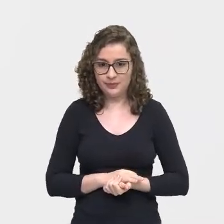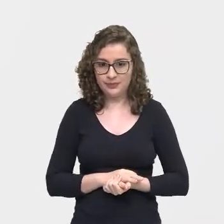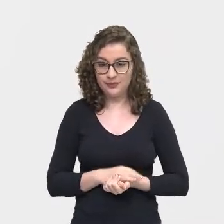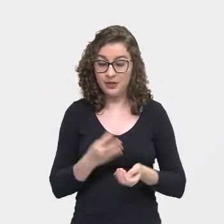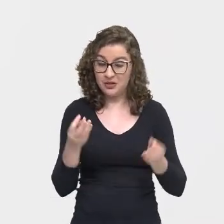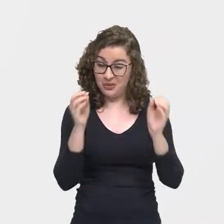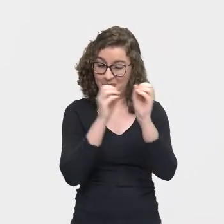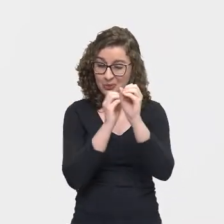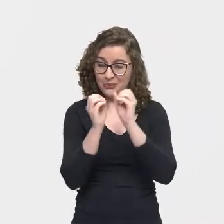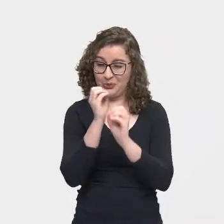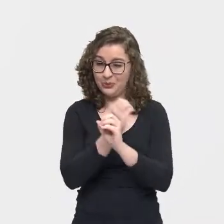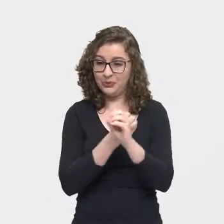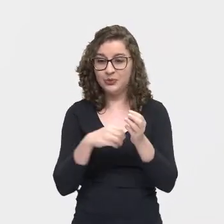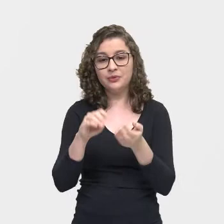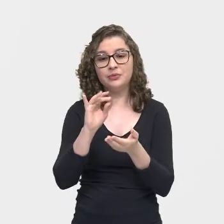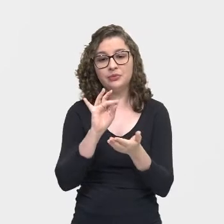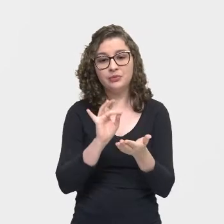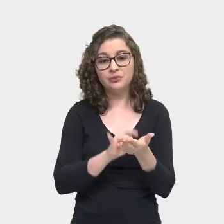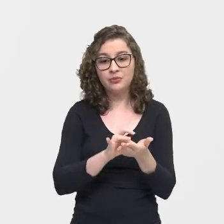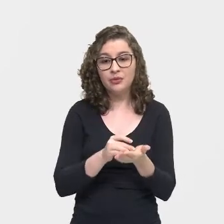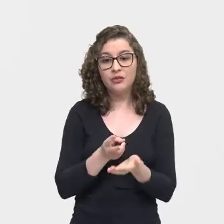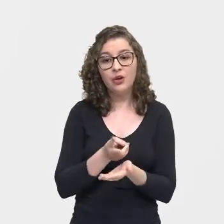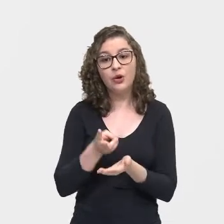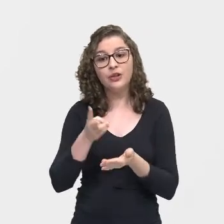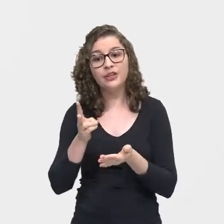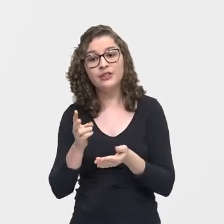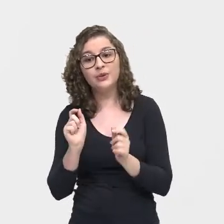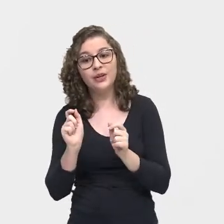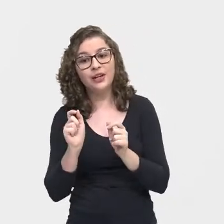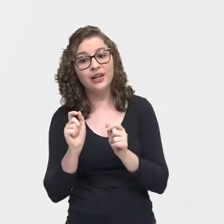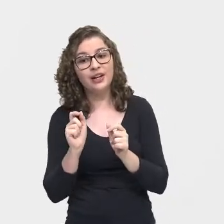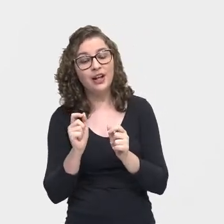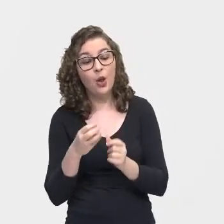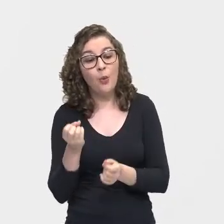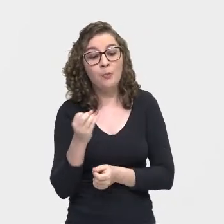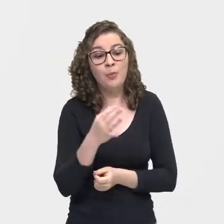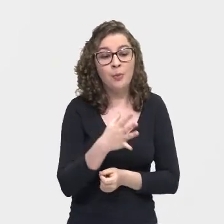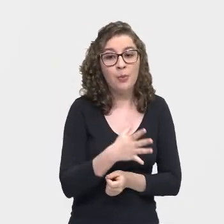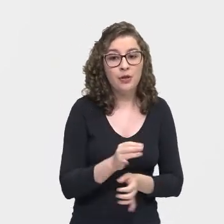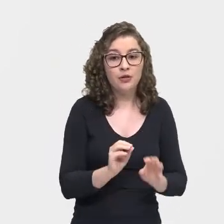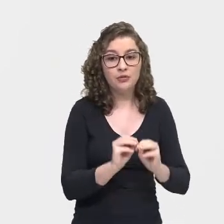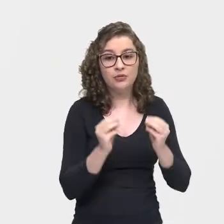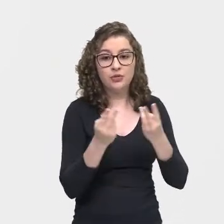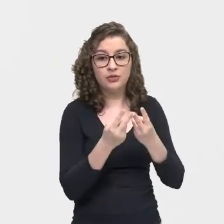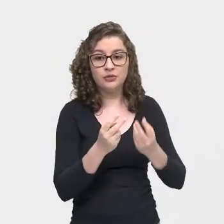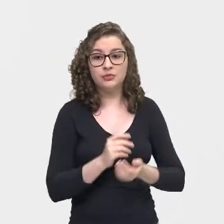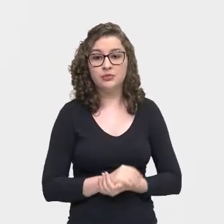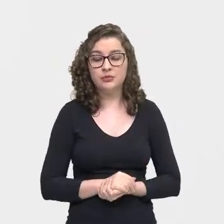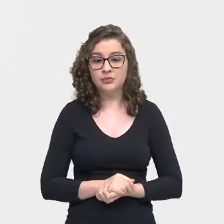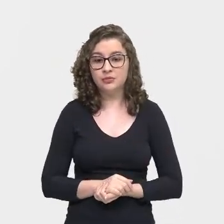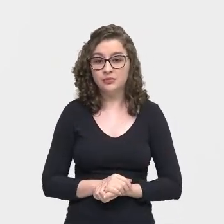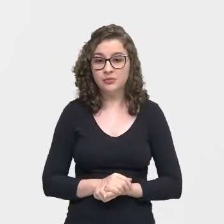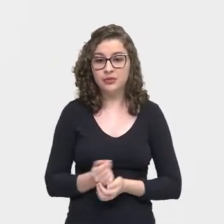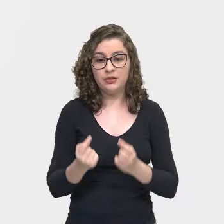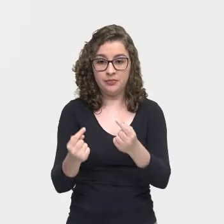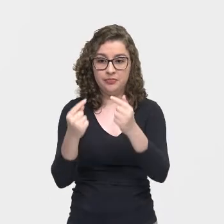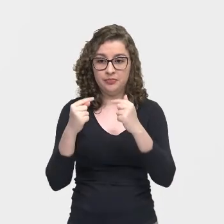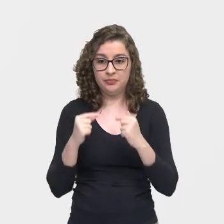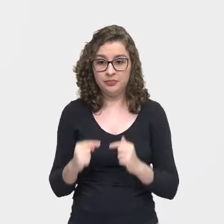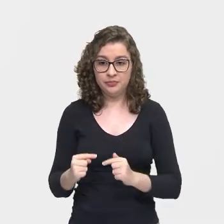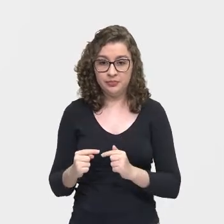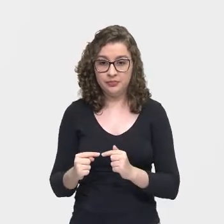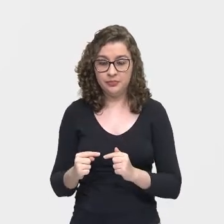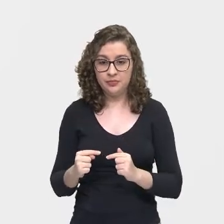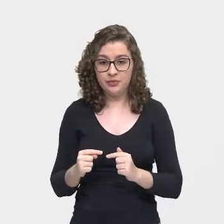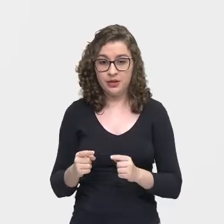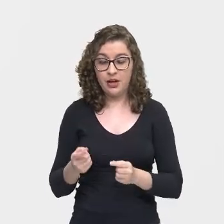muitas dessas colisões serão efetivas e vão gerar novas substâncias, né? E aí, consequentemente,